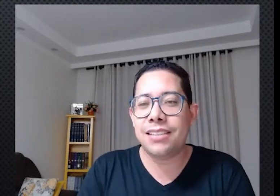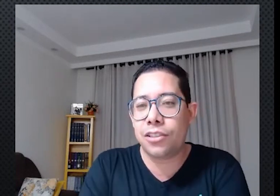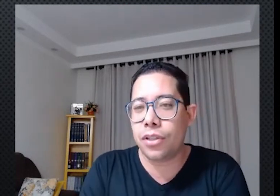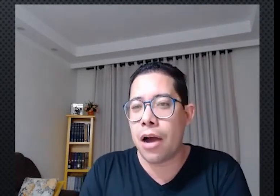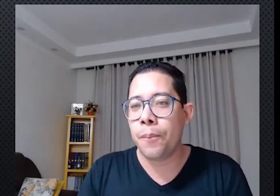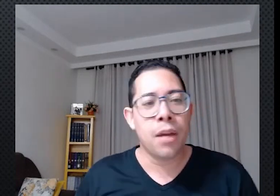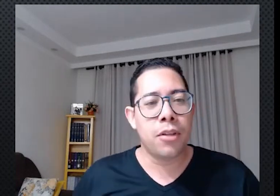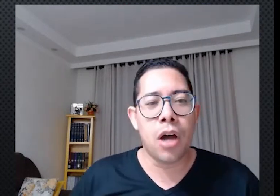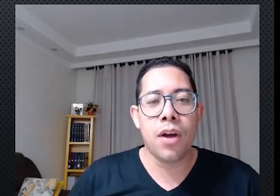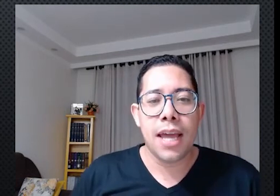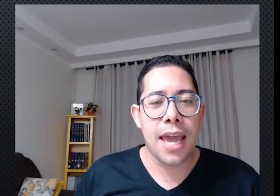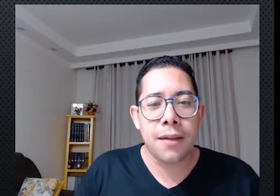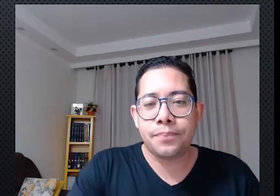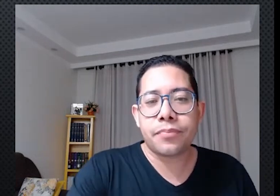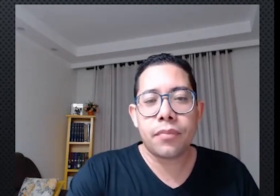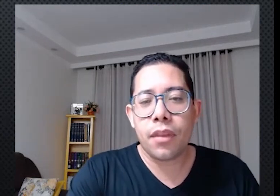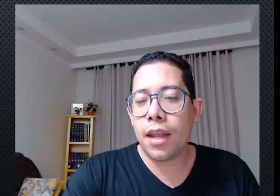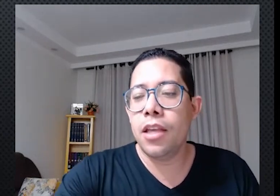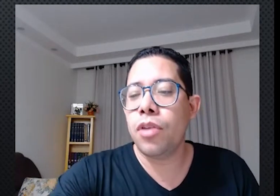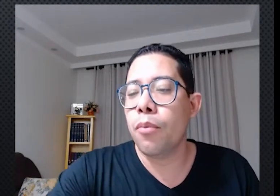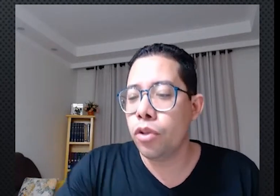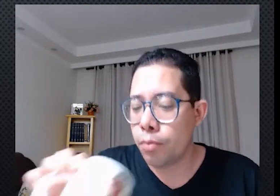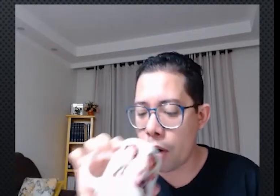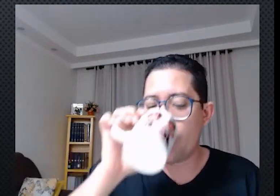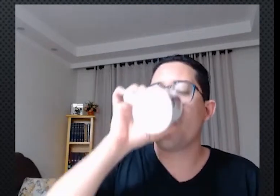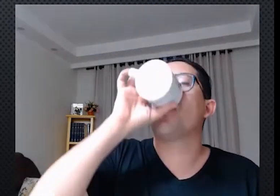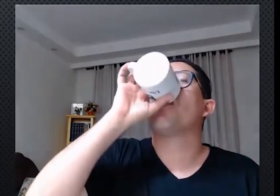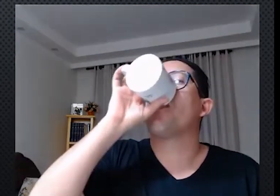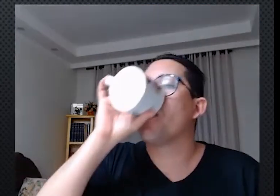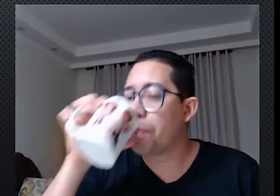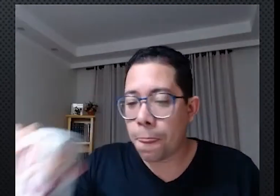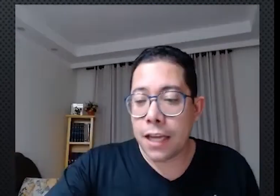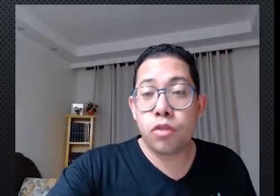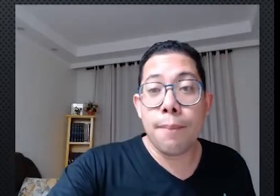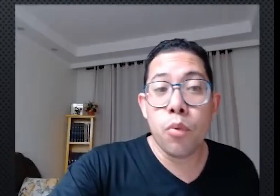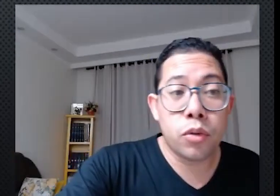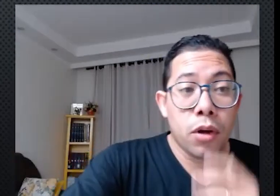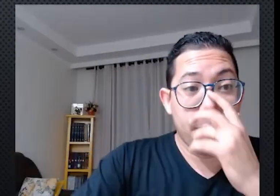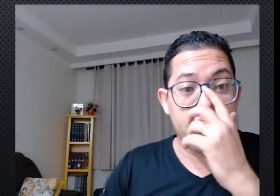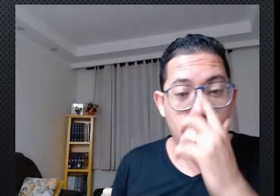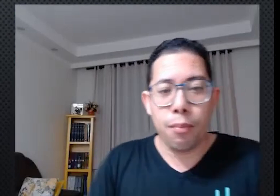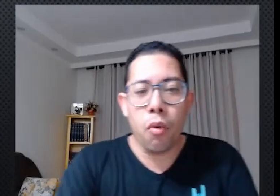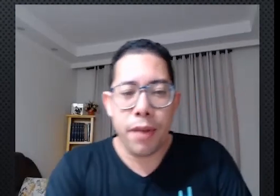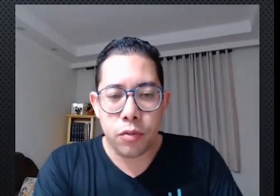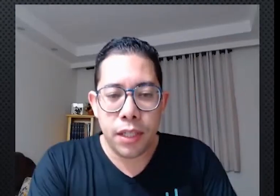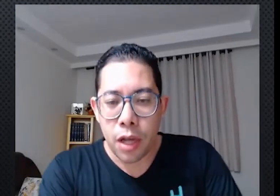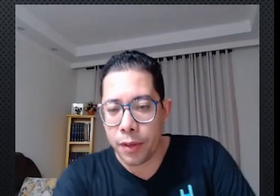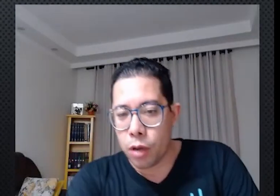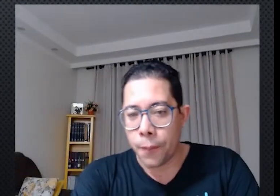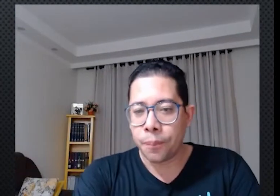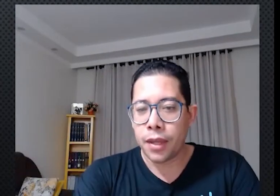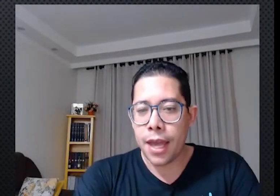hein? Sensacional. Pessoal, isso é muito bom. Isso é muito bom, bom mesmo.